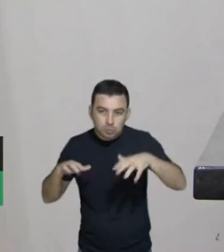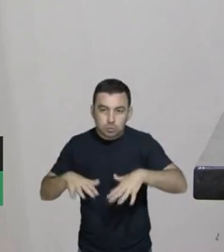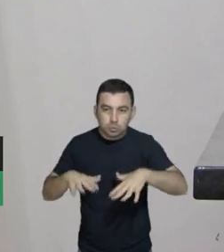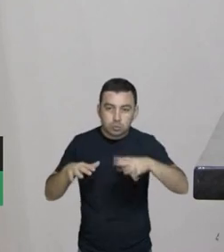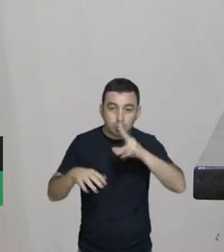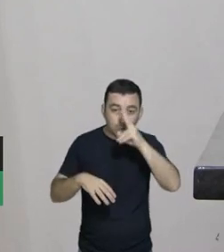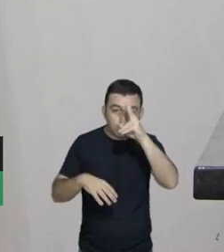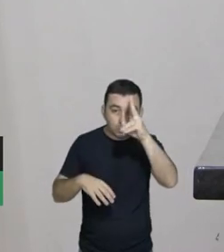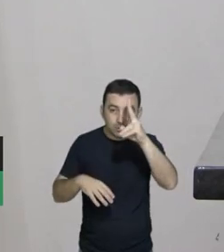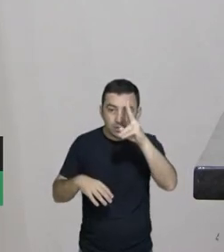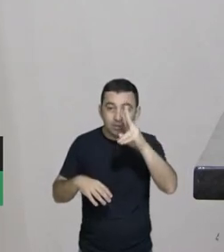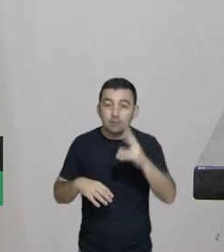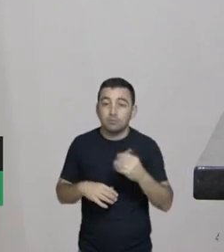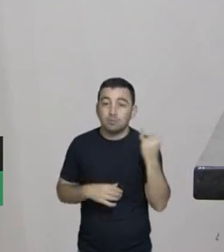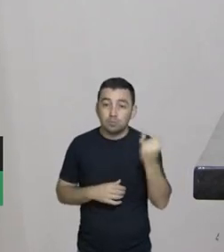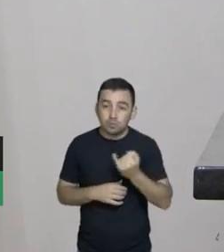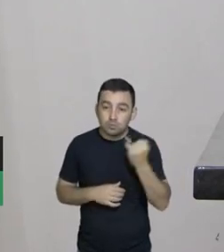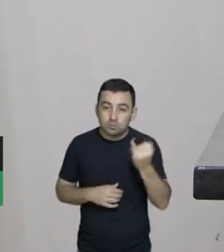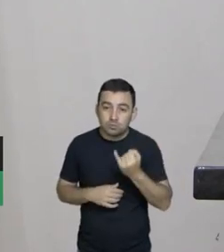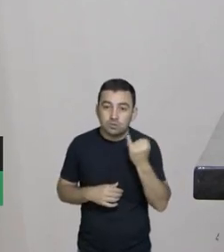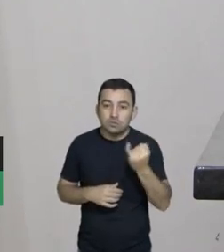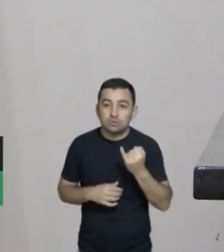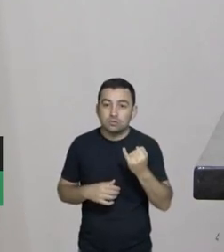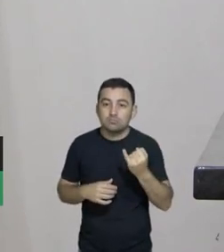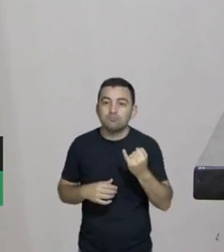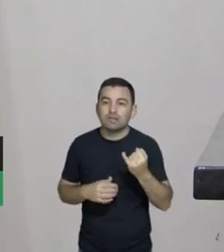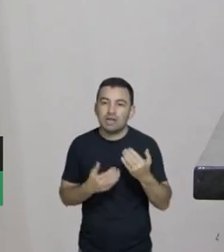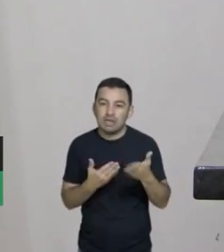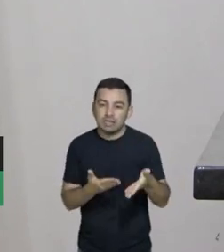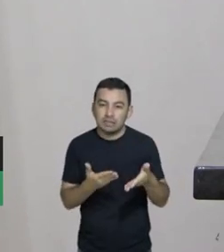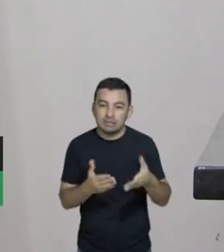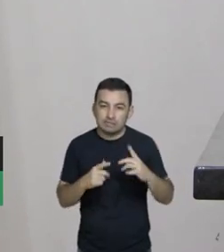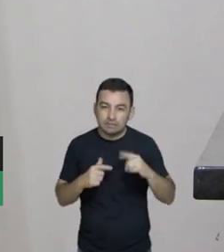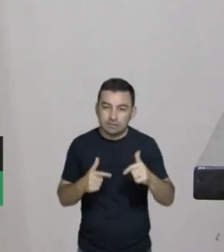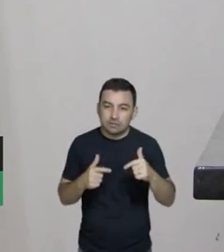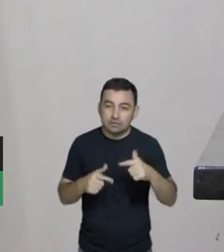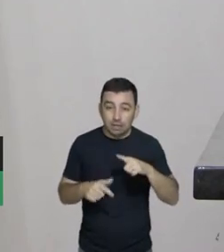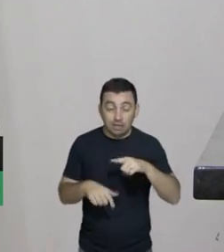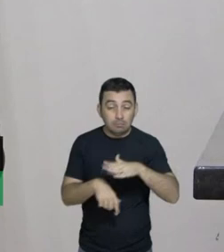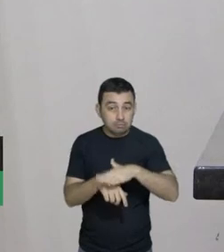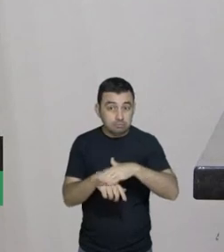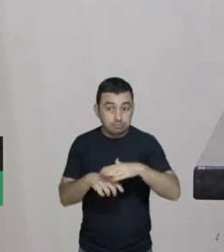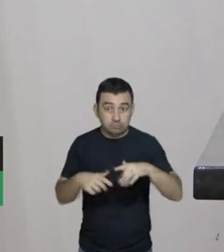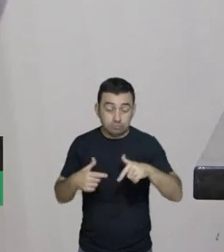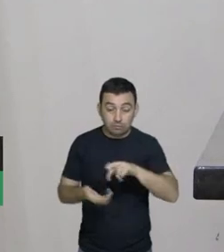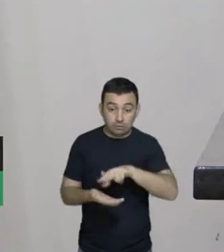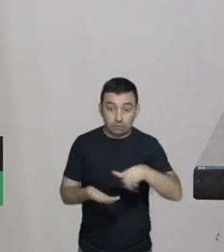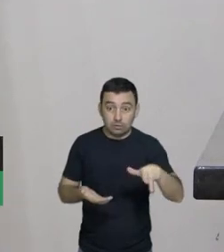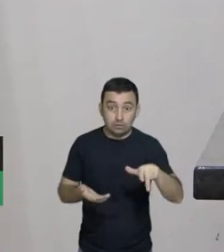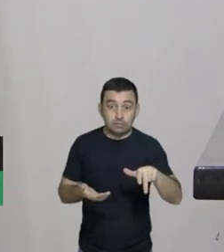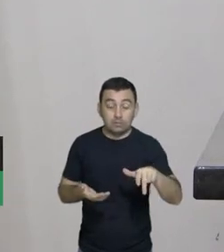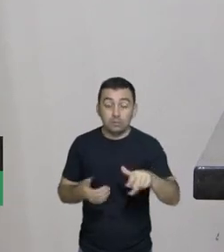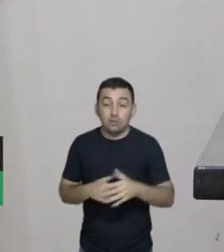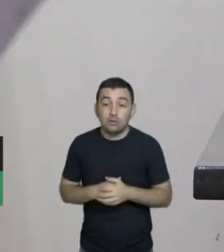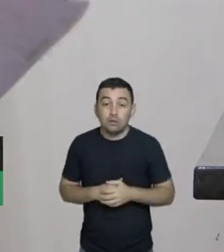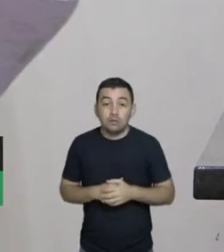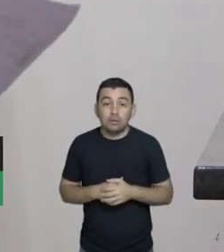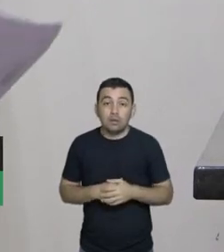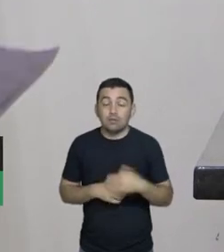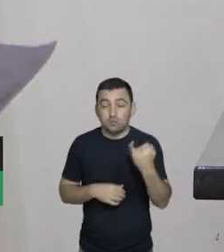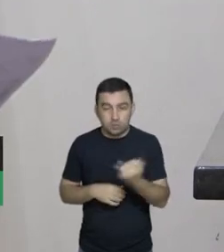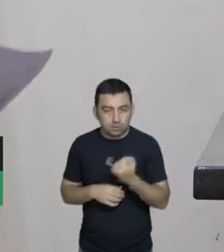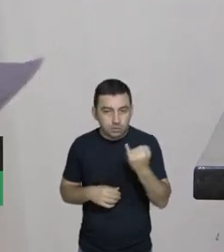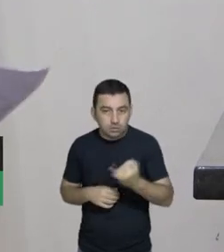Então, isso é muito importante porque ele está na linha de frente, tem muitas ações já em andamento e creio que é fundamental que os